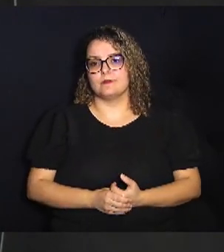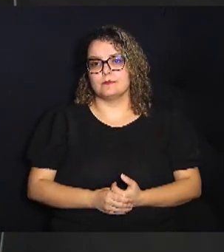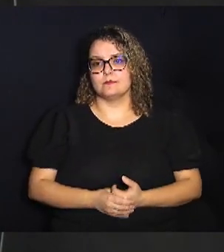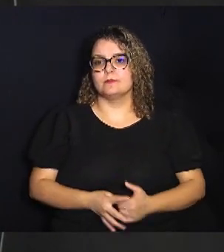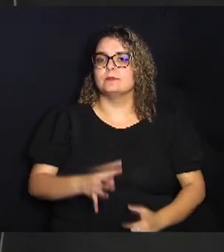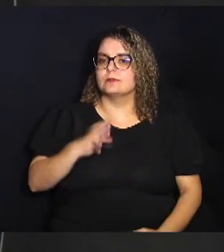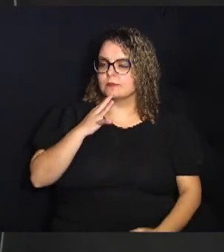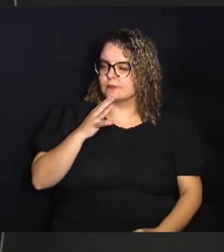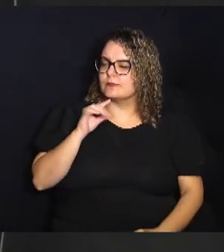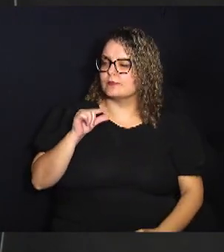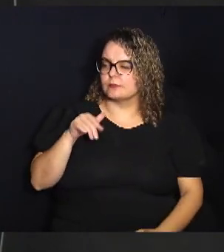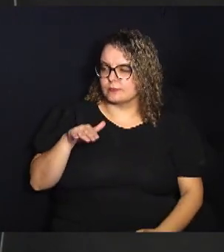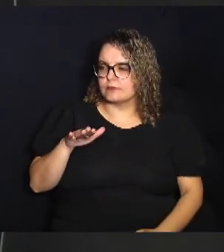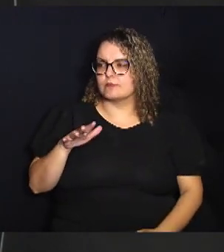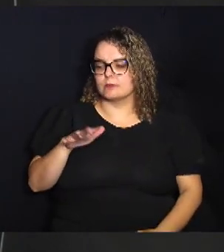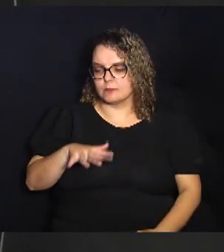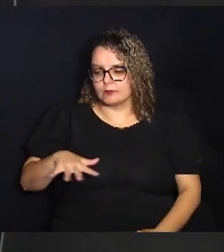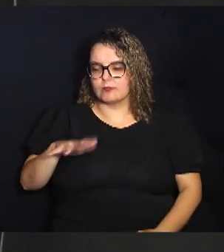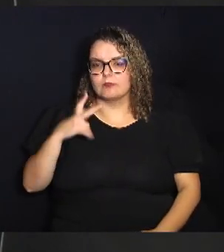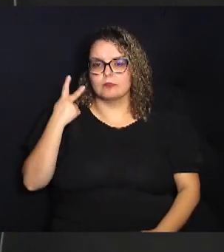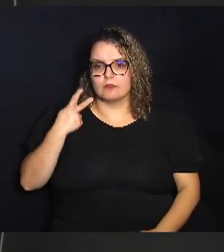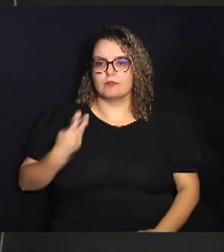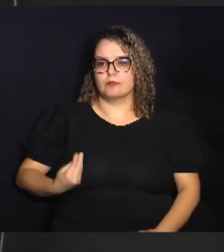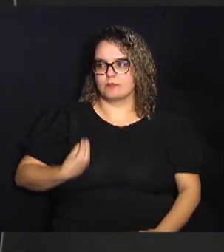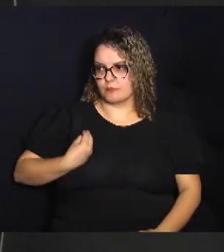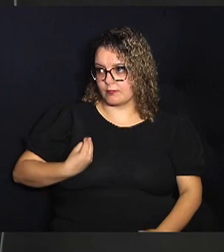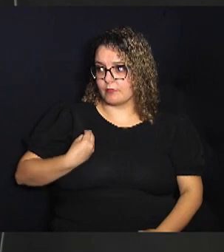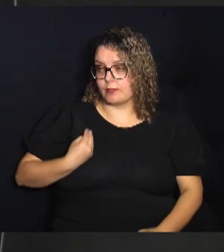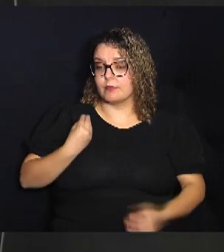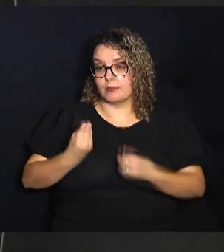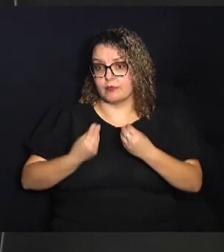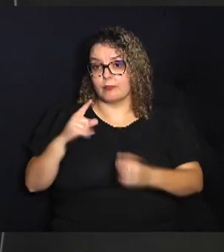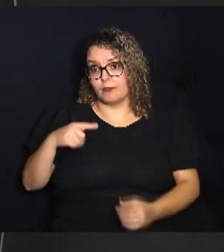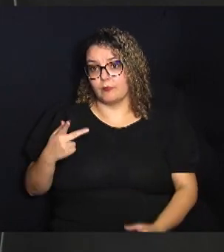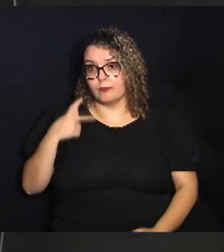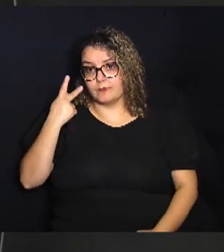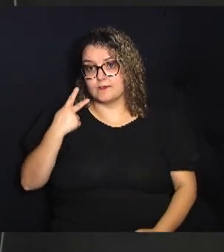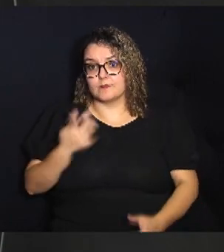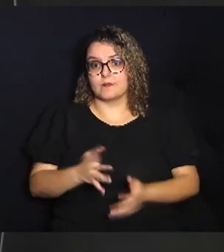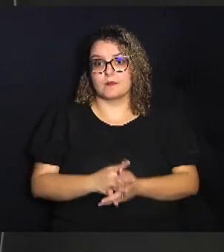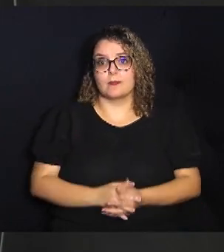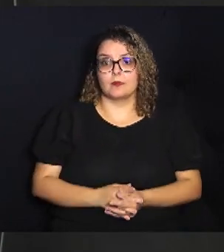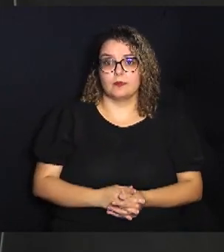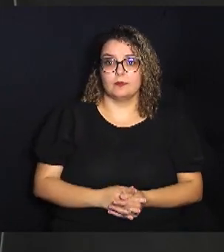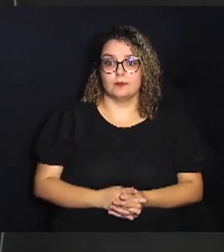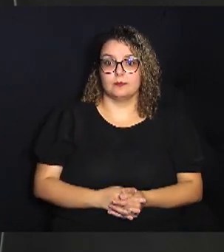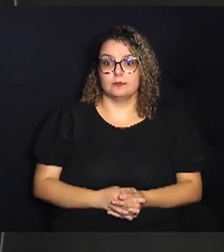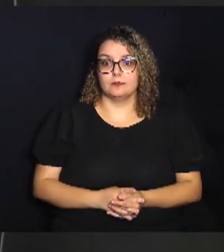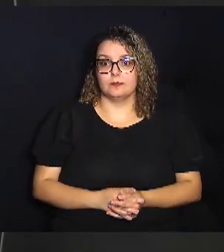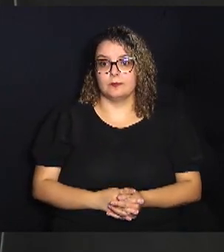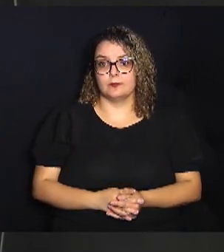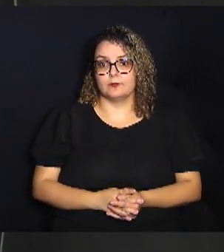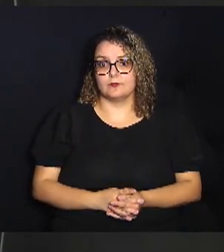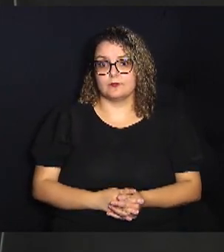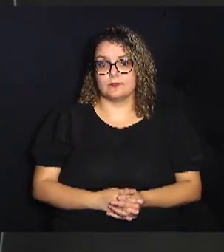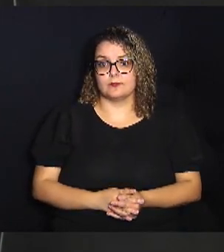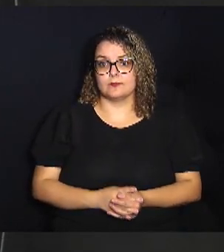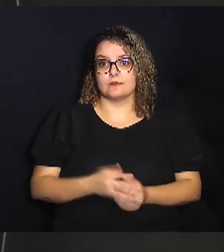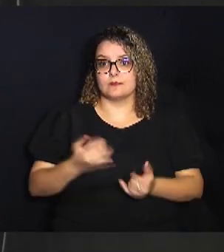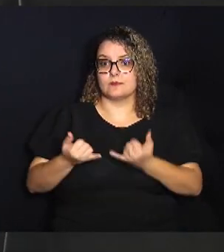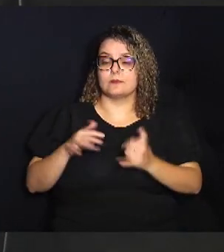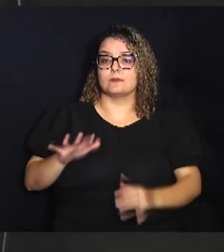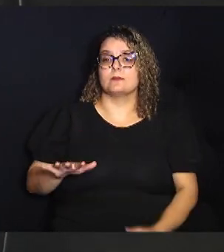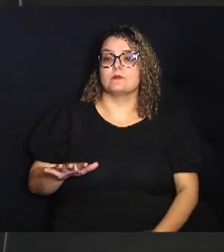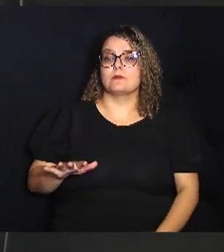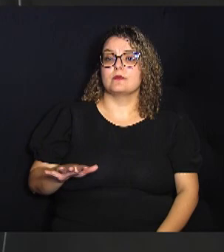conhecer um pouco mais e viver realmente a política. E aconteceu que, ainda brinquei com ele, eu falei, mas eu